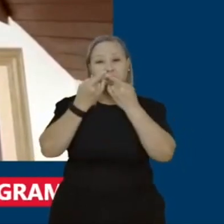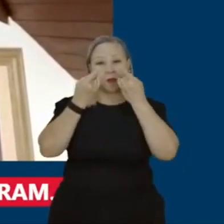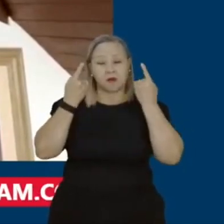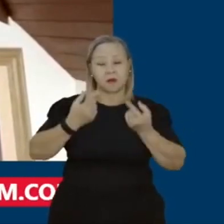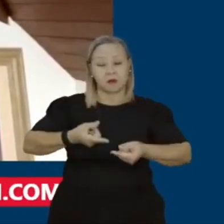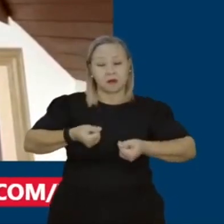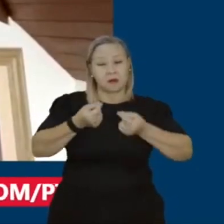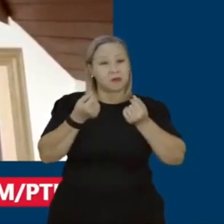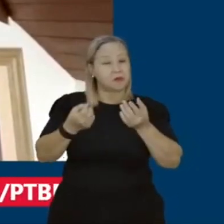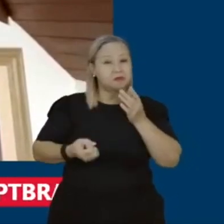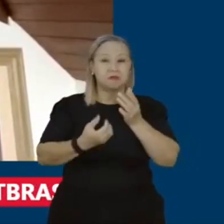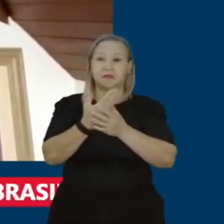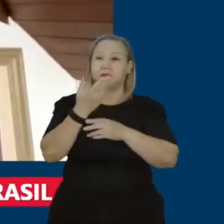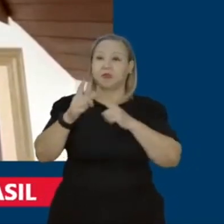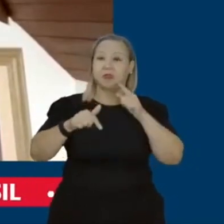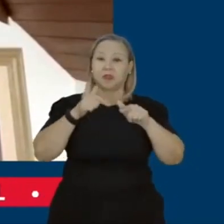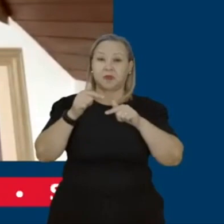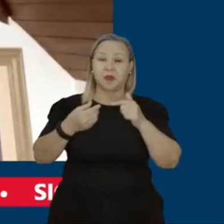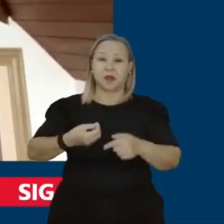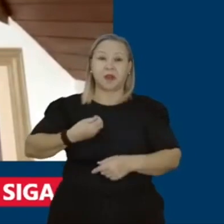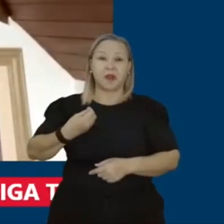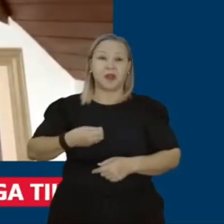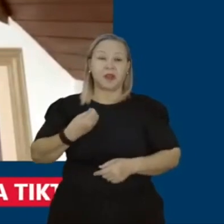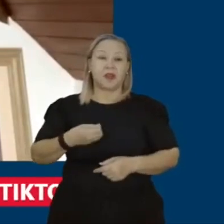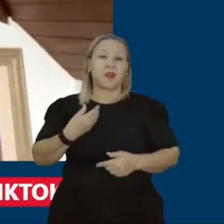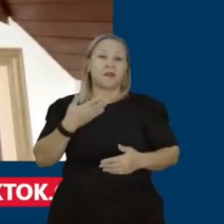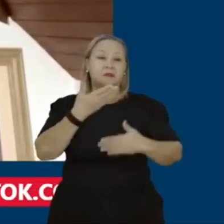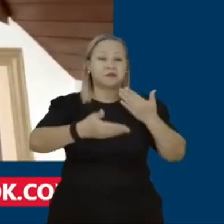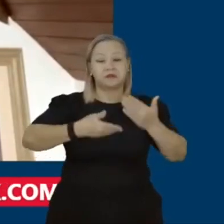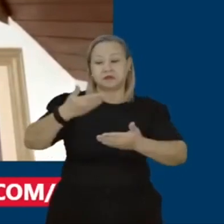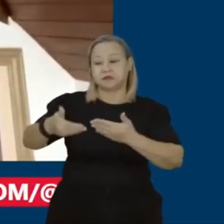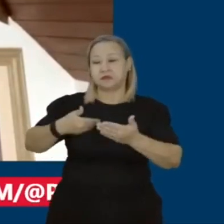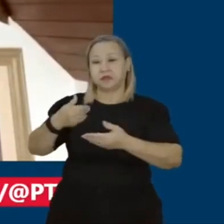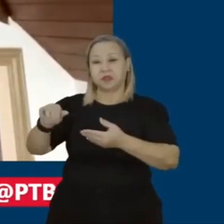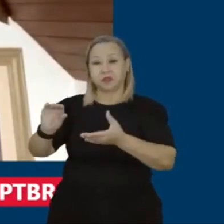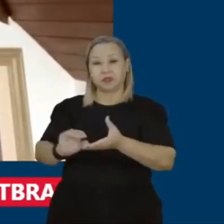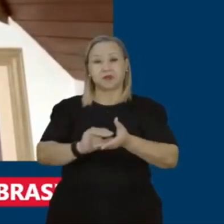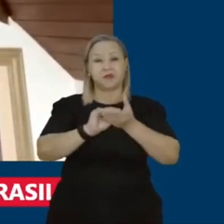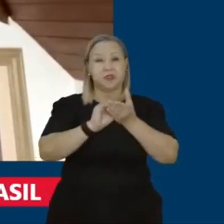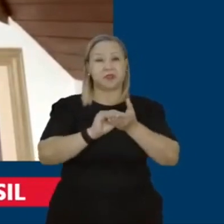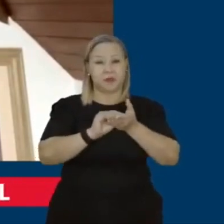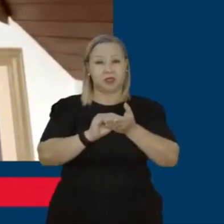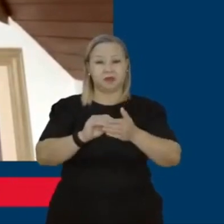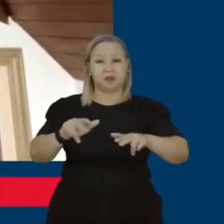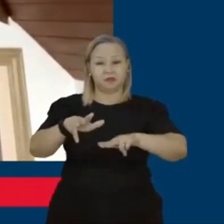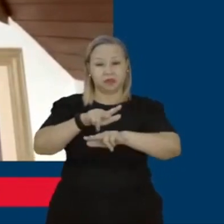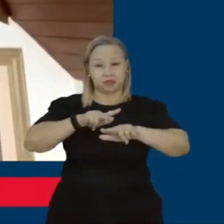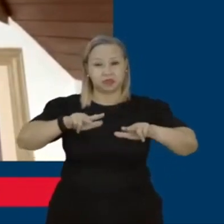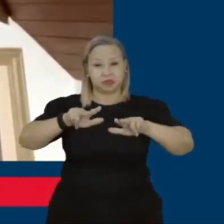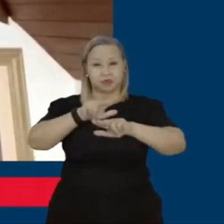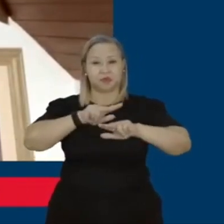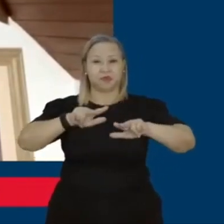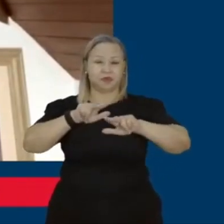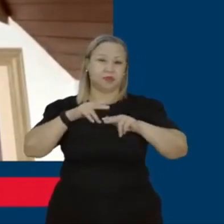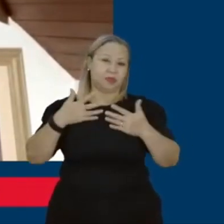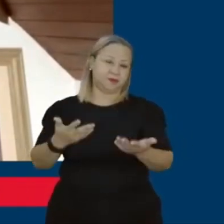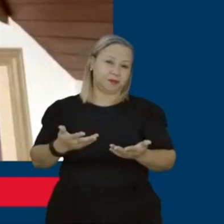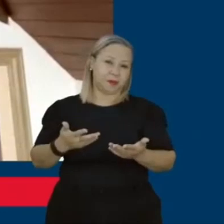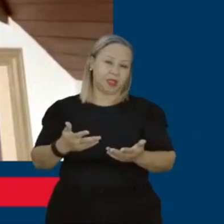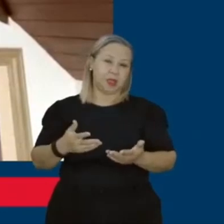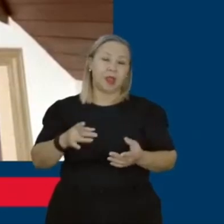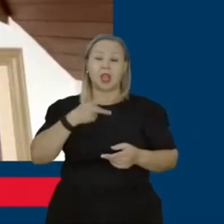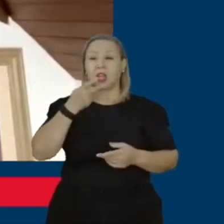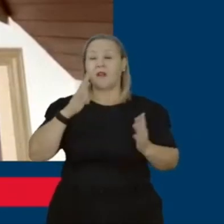gera empregos, que vive da ciranda financeira, dos investimentos monopolísticos. É na linha do que diz o